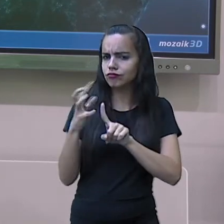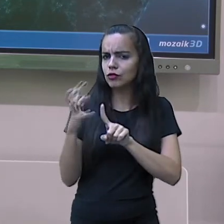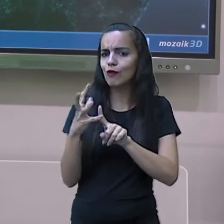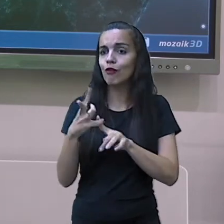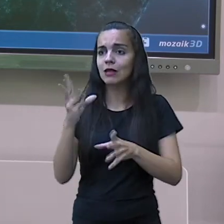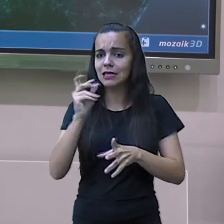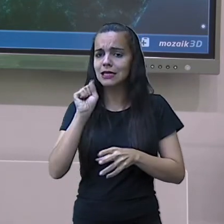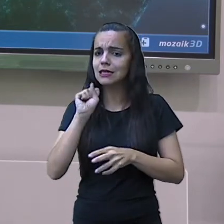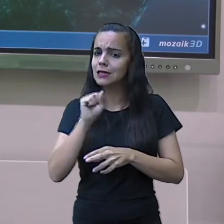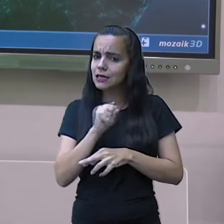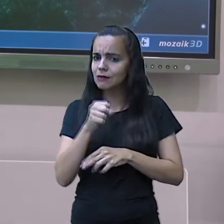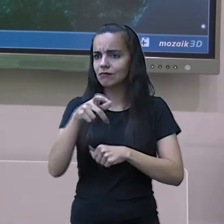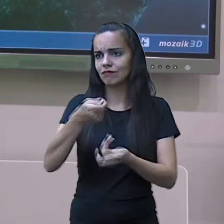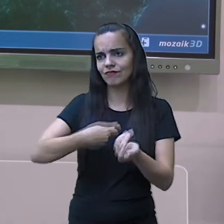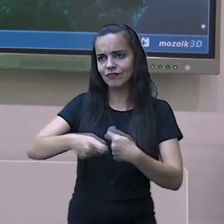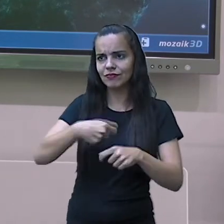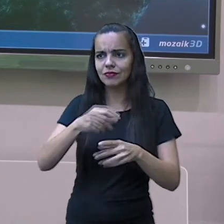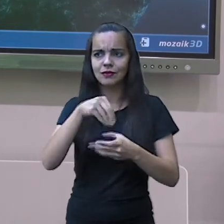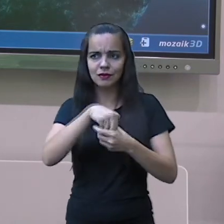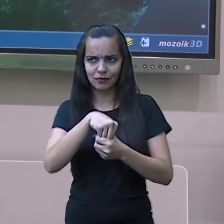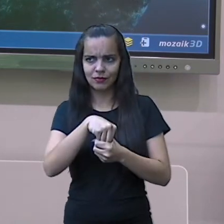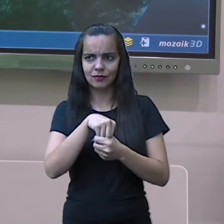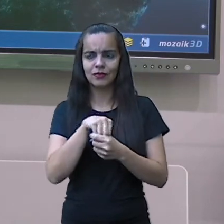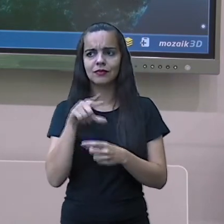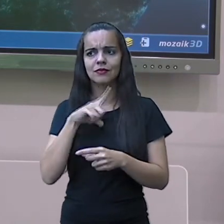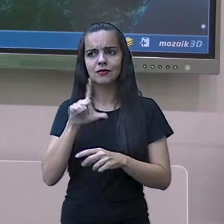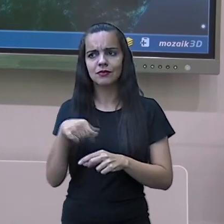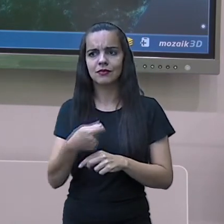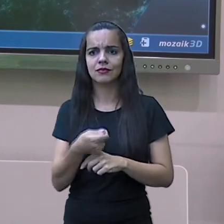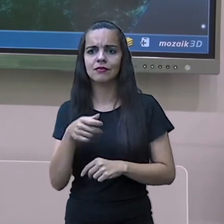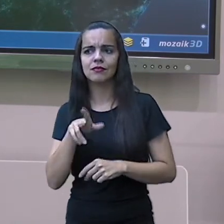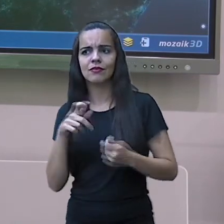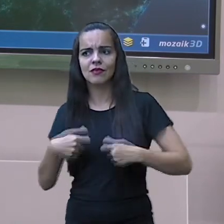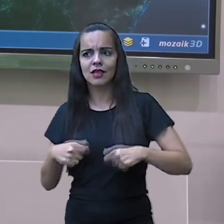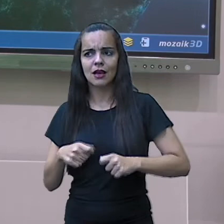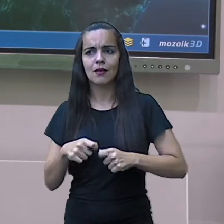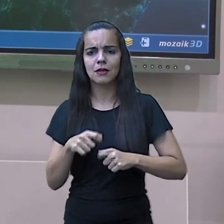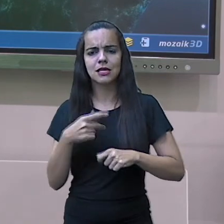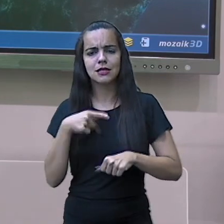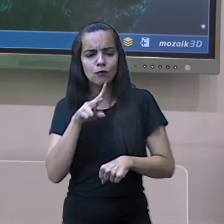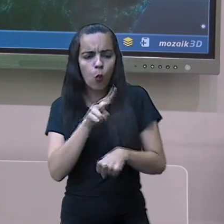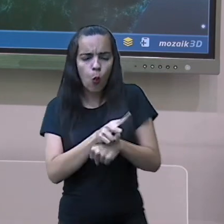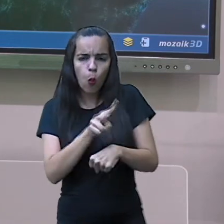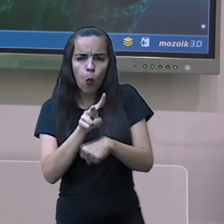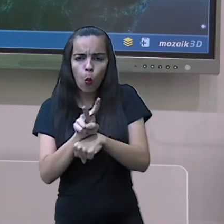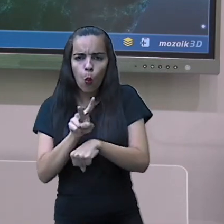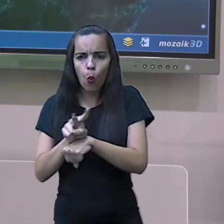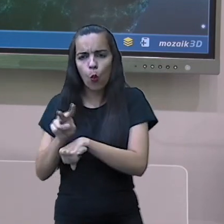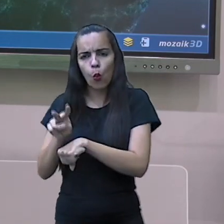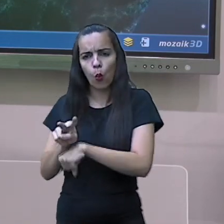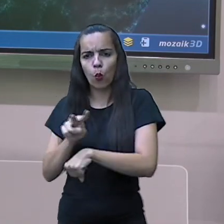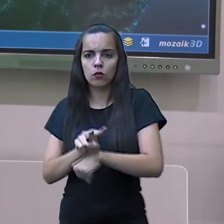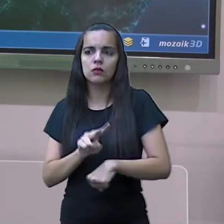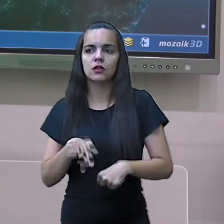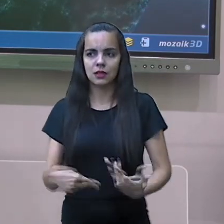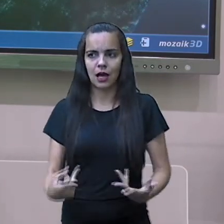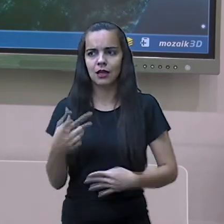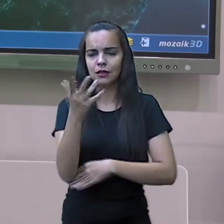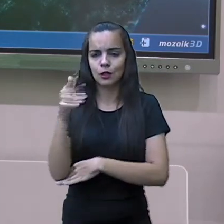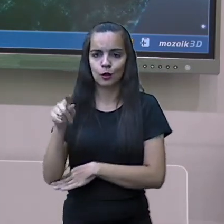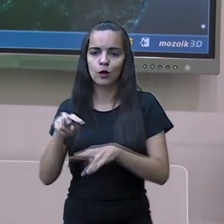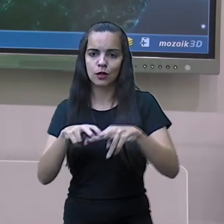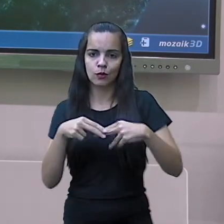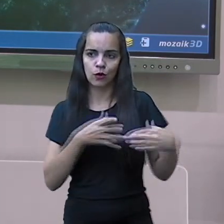mas é importante que saibamos preservar os nossos rios.